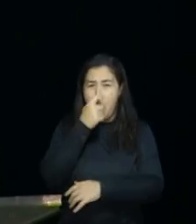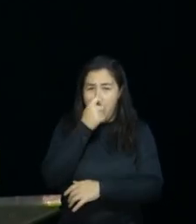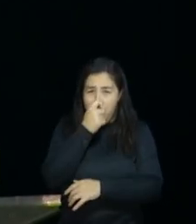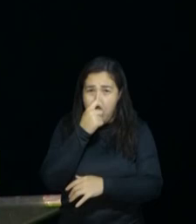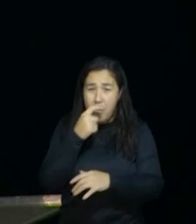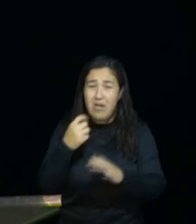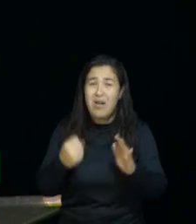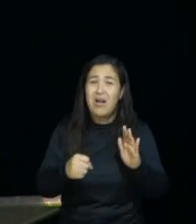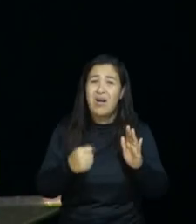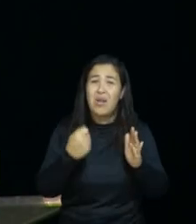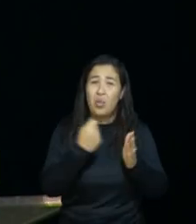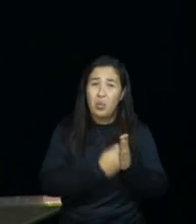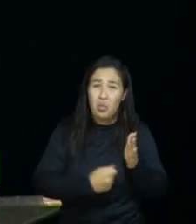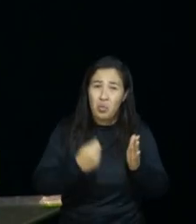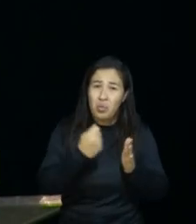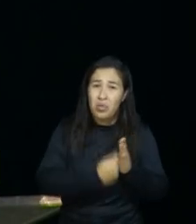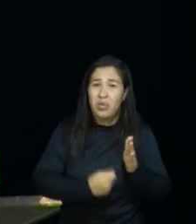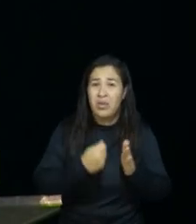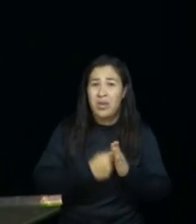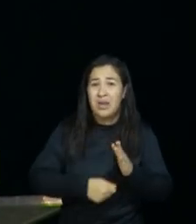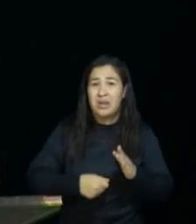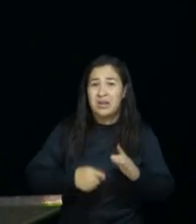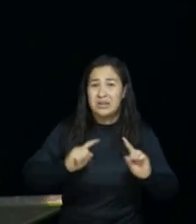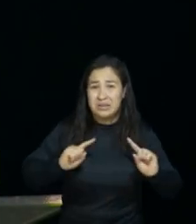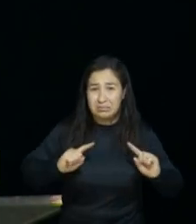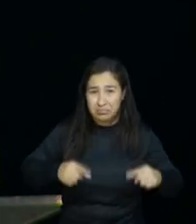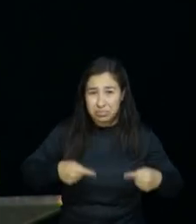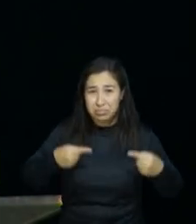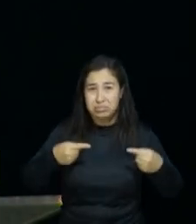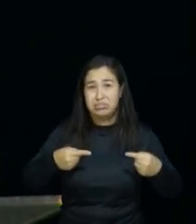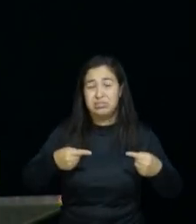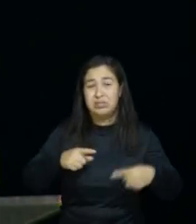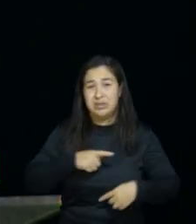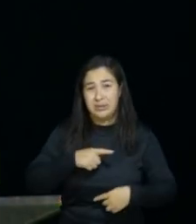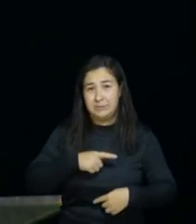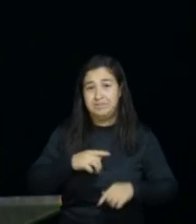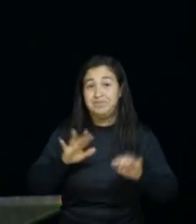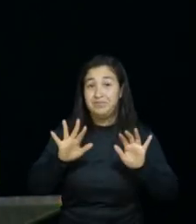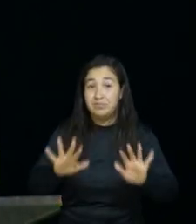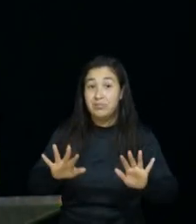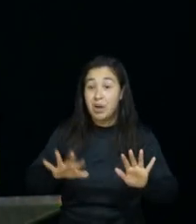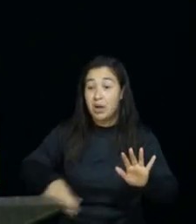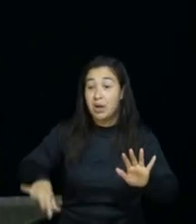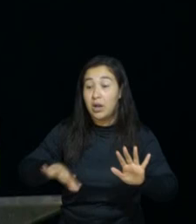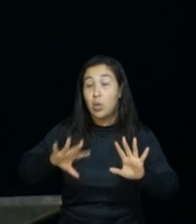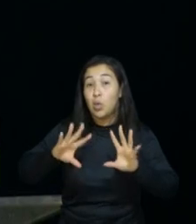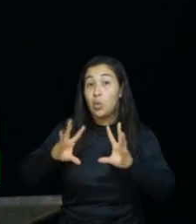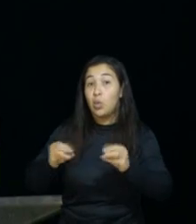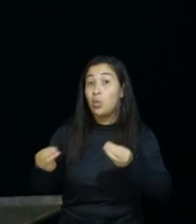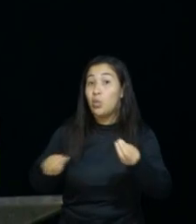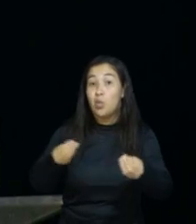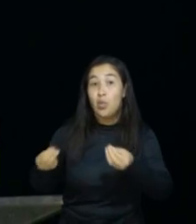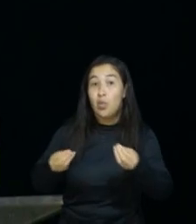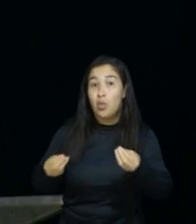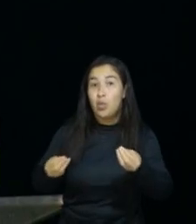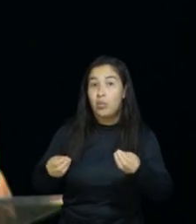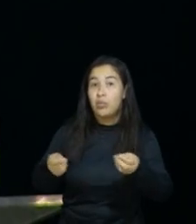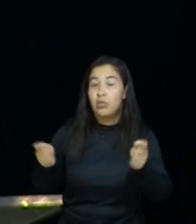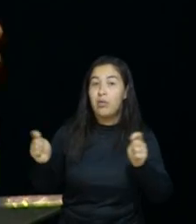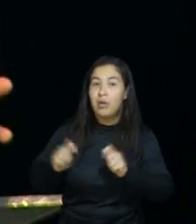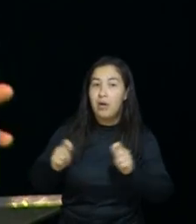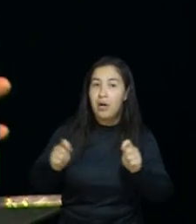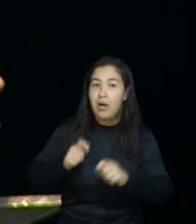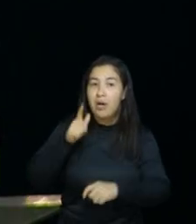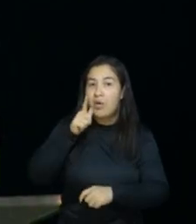lutas, de percalços, mas com que fez com que toda a nossa cidade e a nossa região pudesse ter uma capacidade